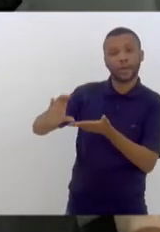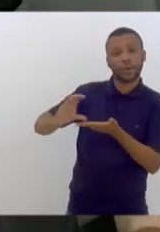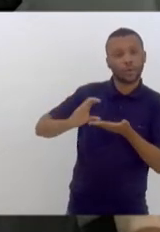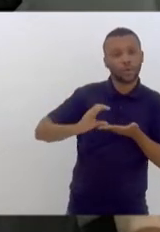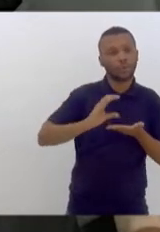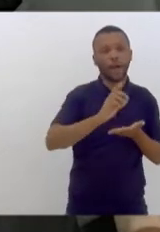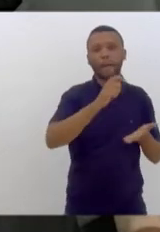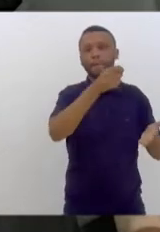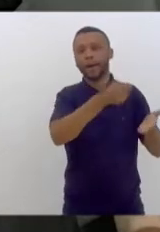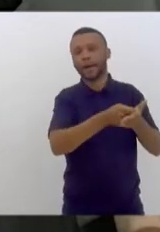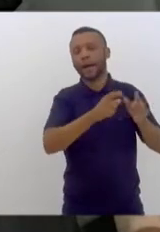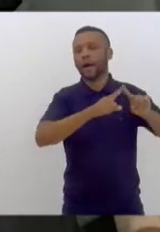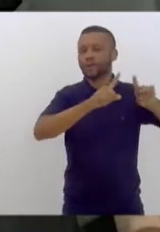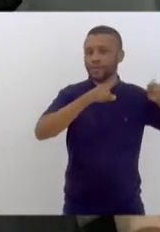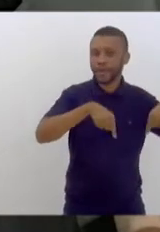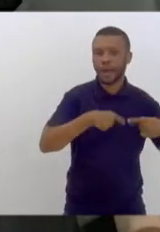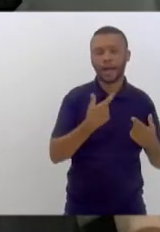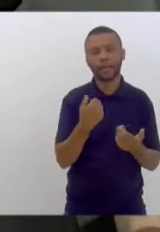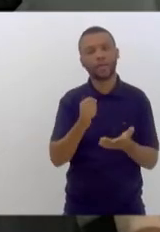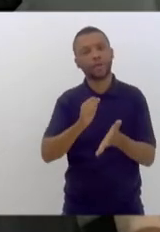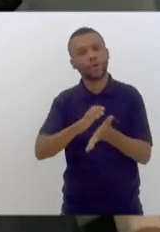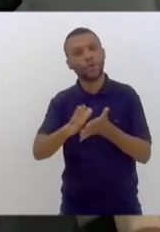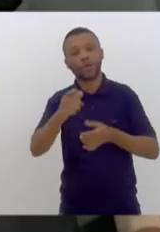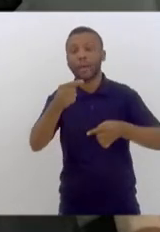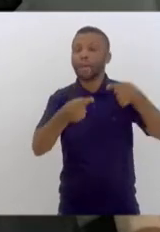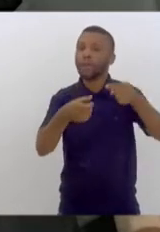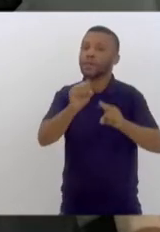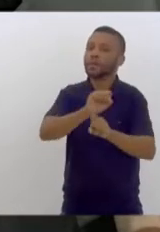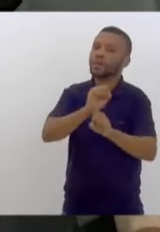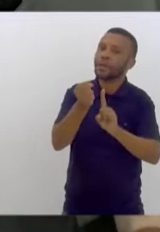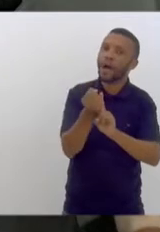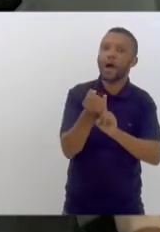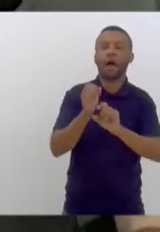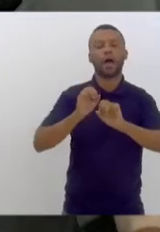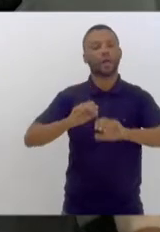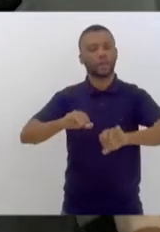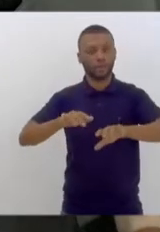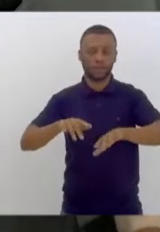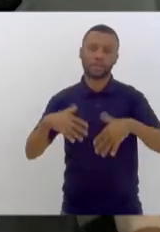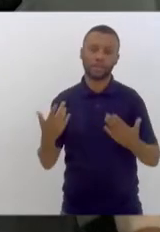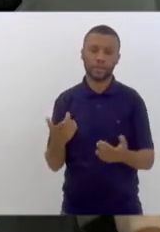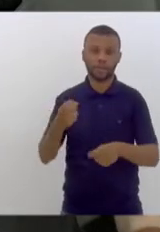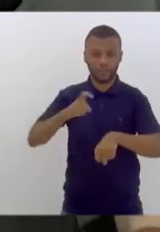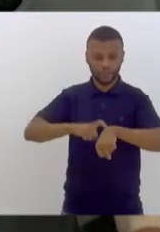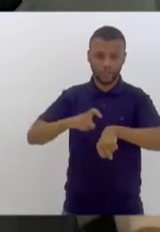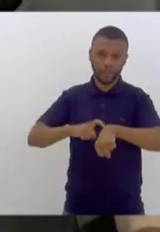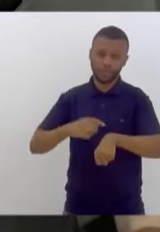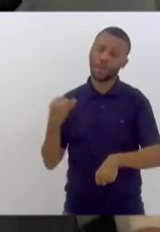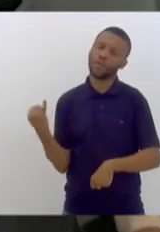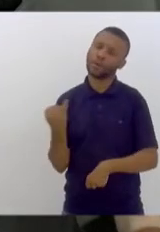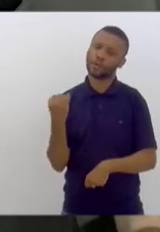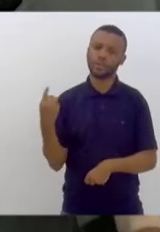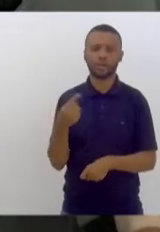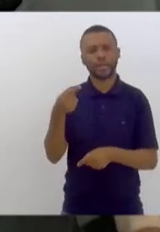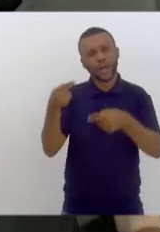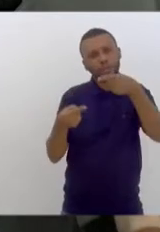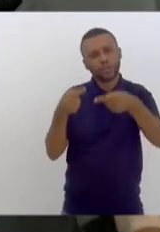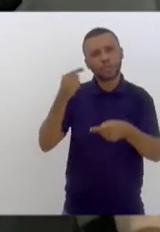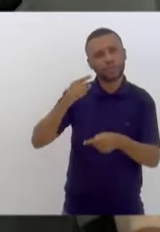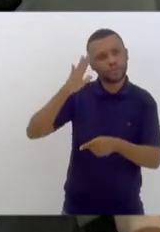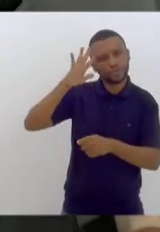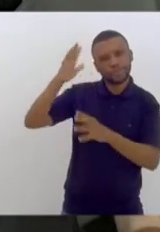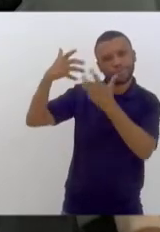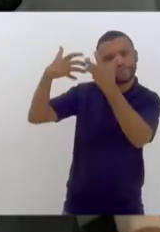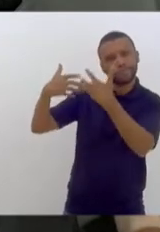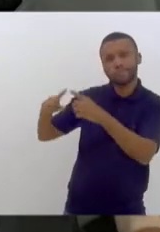políticas sociais, custear a educação. Então, é bastante oportuno a gente estar aqui discutindo e refletindo sobre de